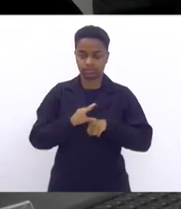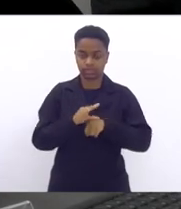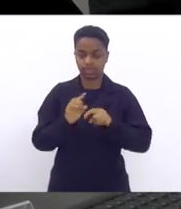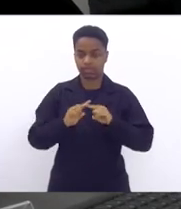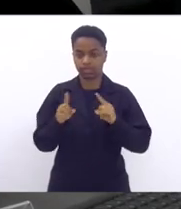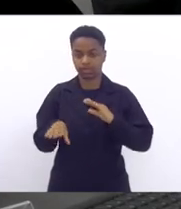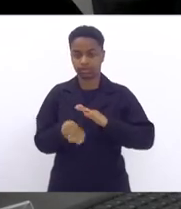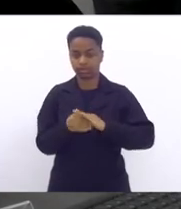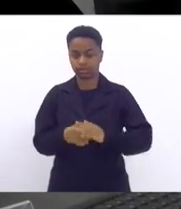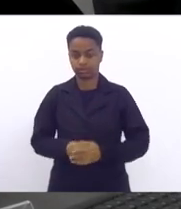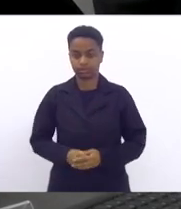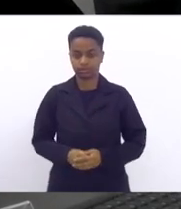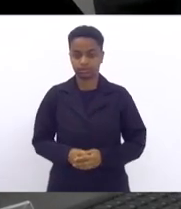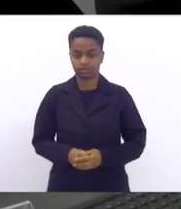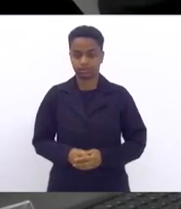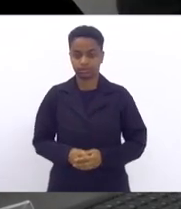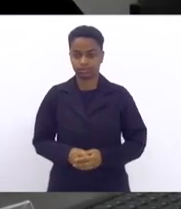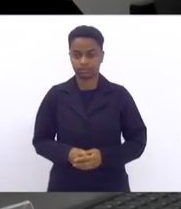emendas.